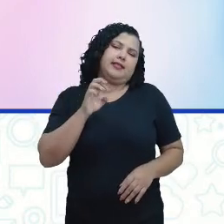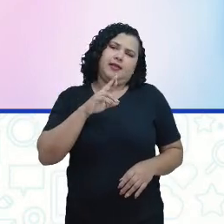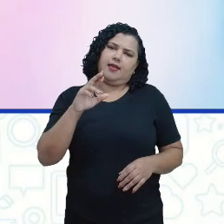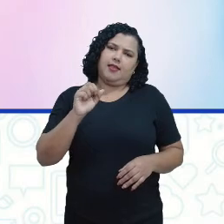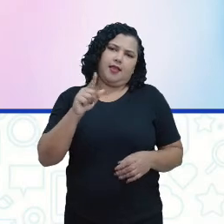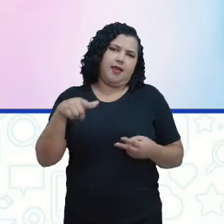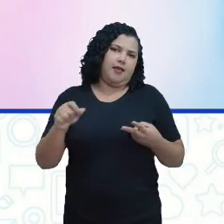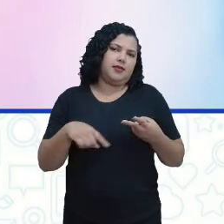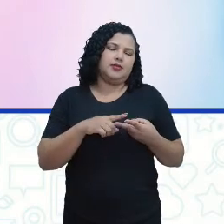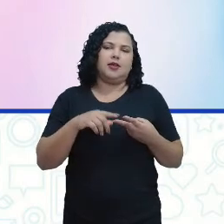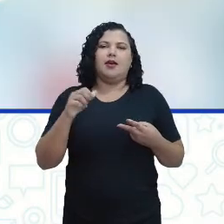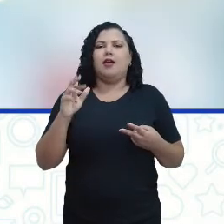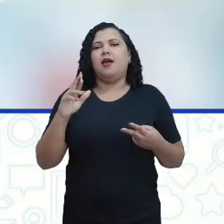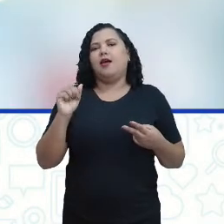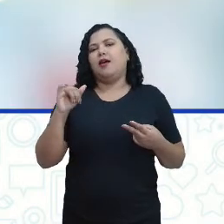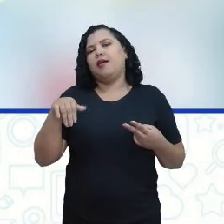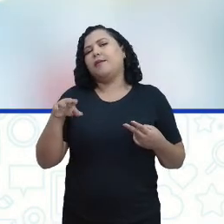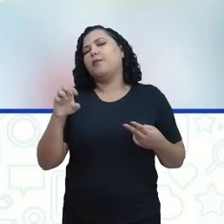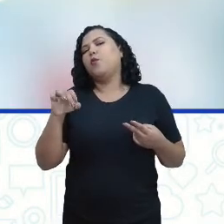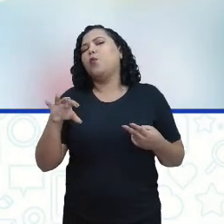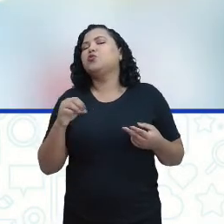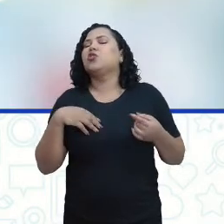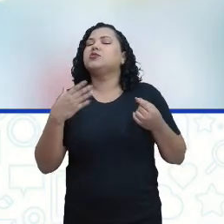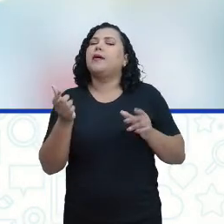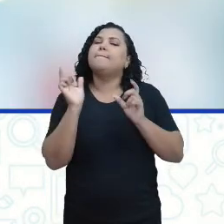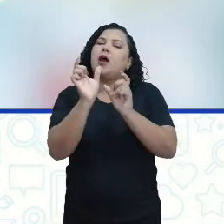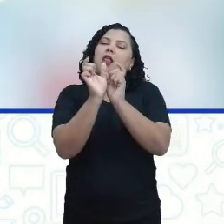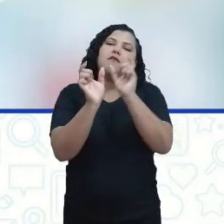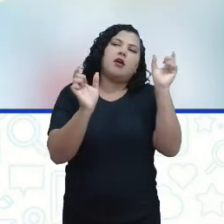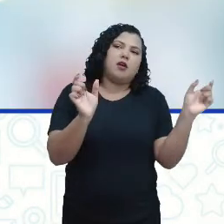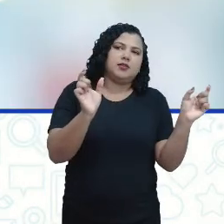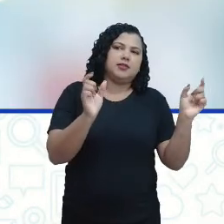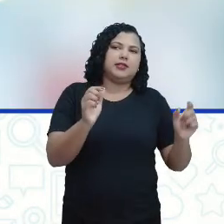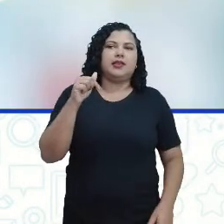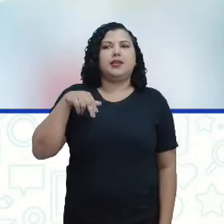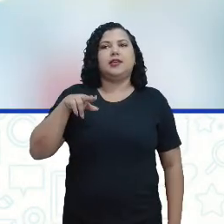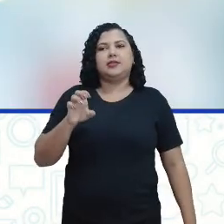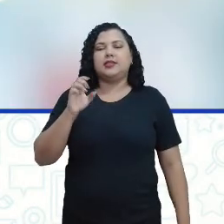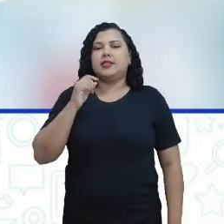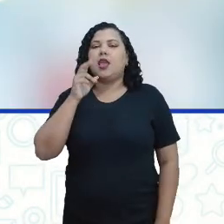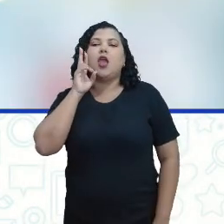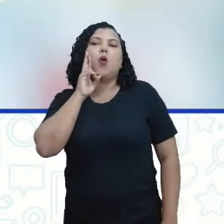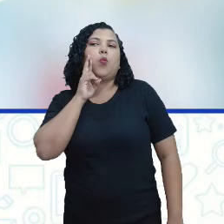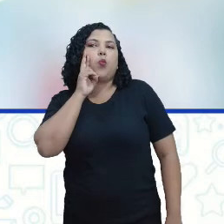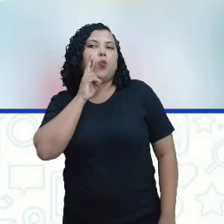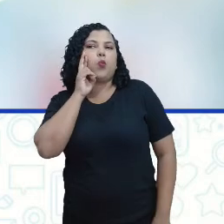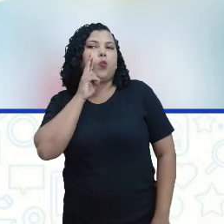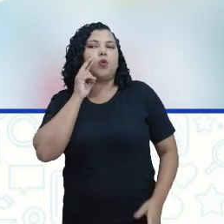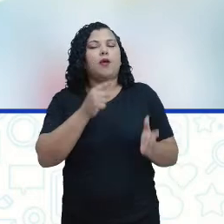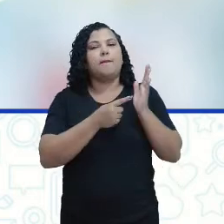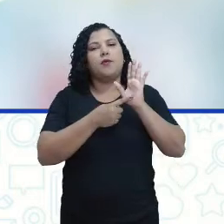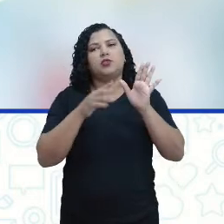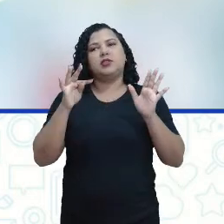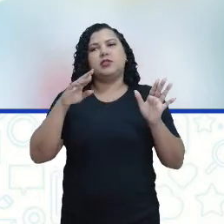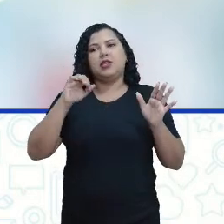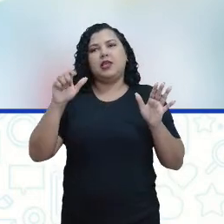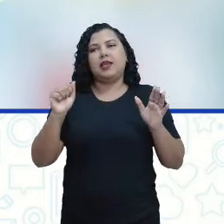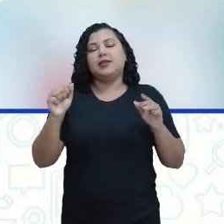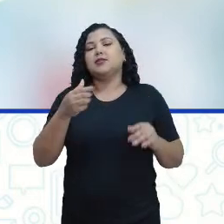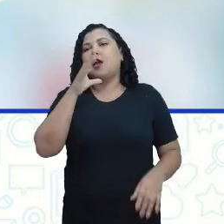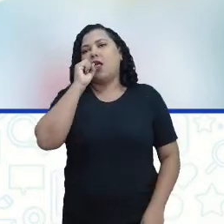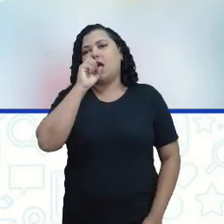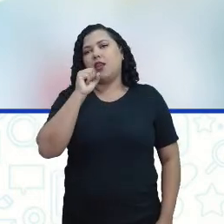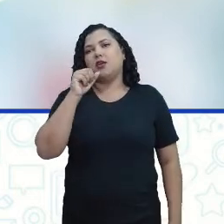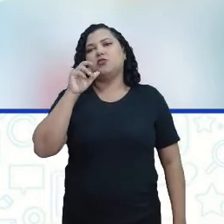Joaquim, já que são palavras antecedentes. Então, aqui, esse que rosa indica Teresa, o que é laranja, Raimundo, o que é